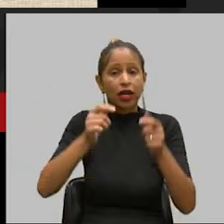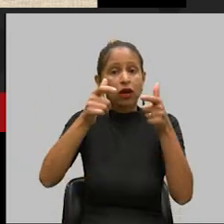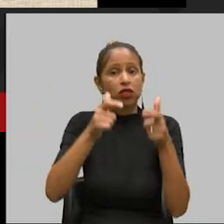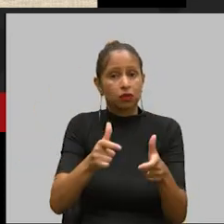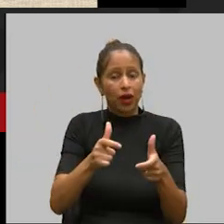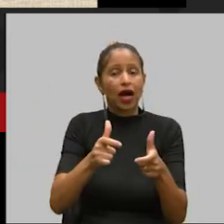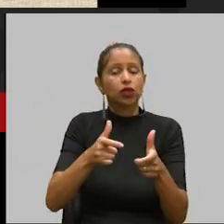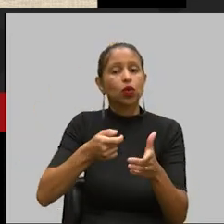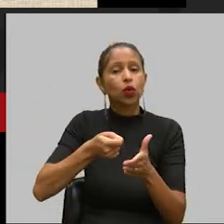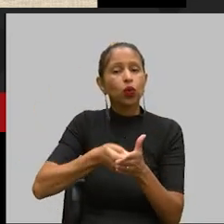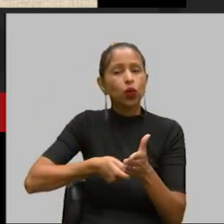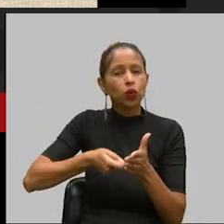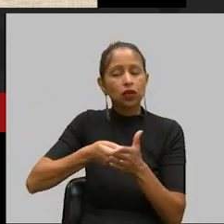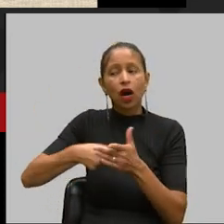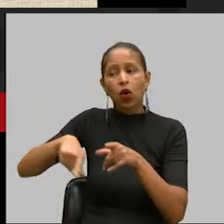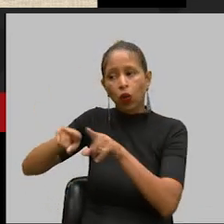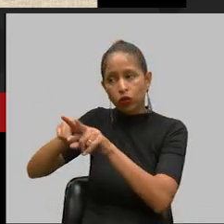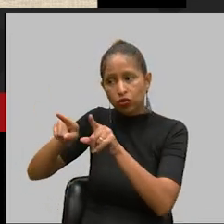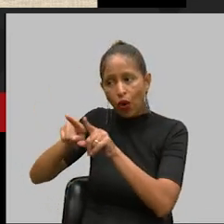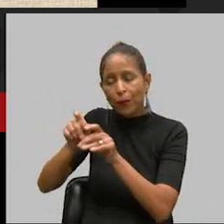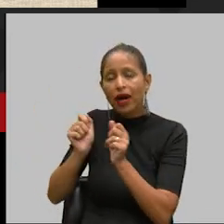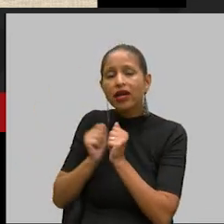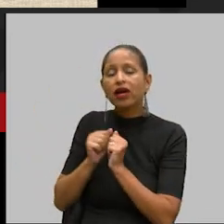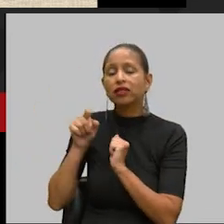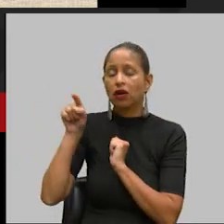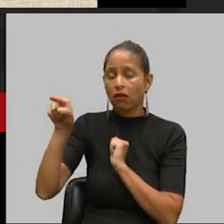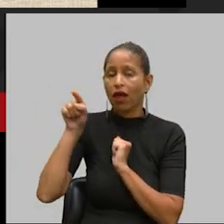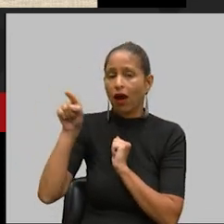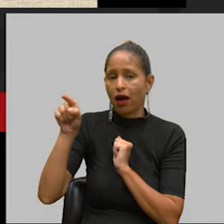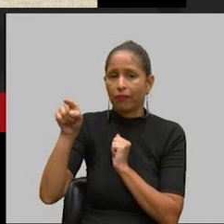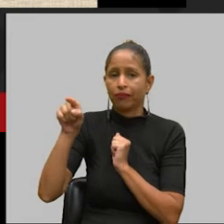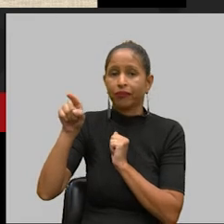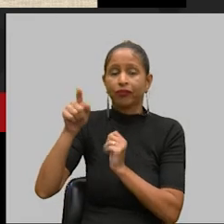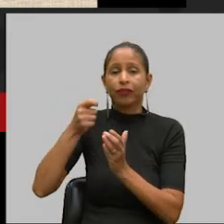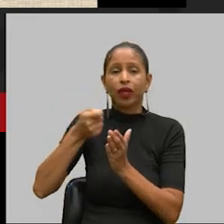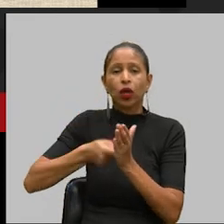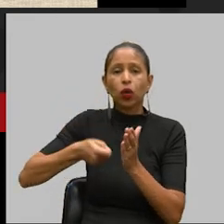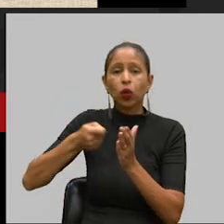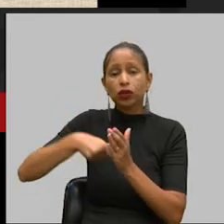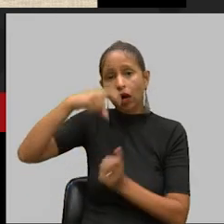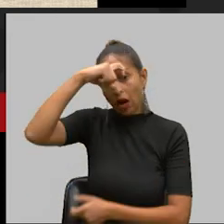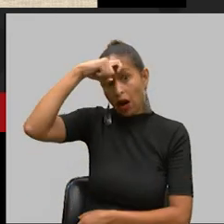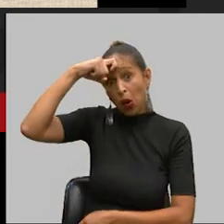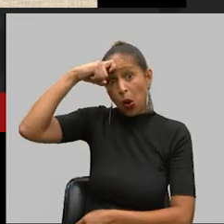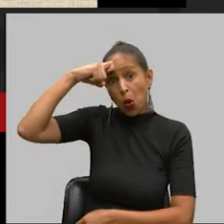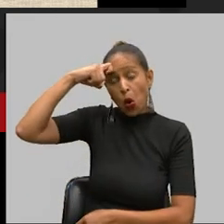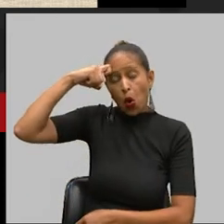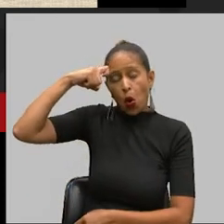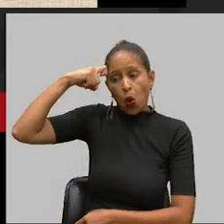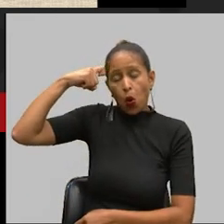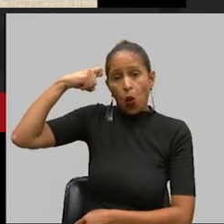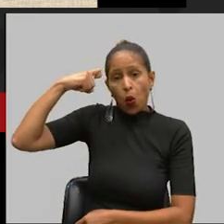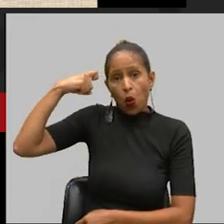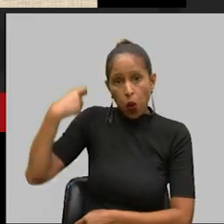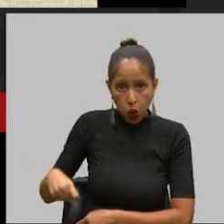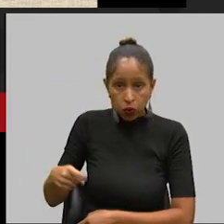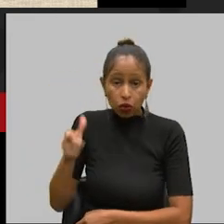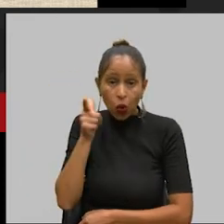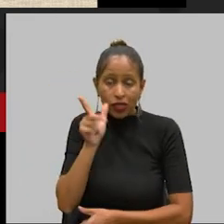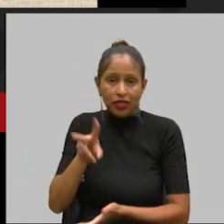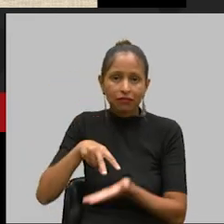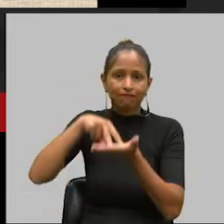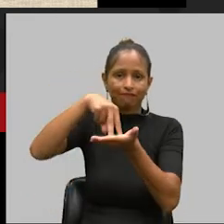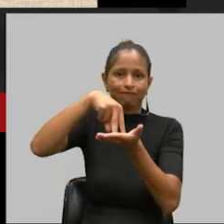grande luta Os companheiros que estão lá eles estão numa luta ferrenha para garantir e manter aquele espaço